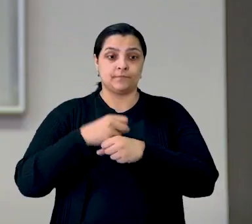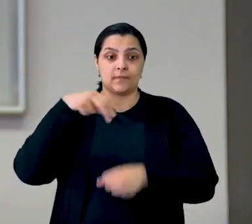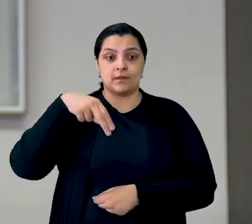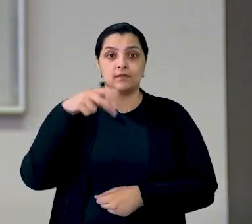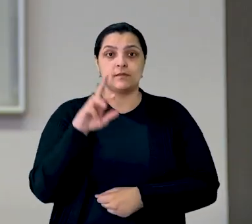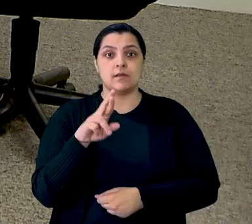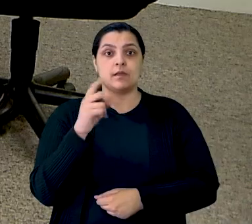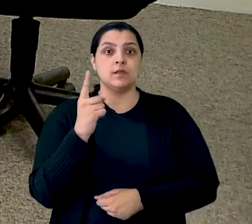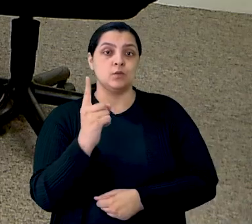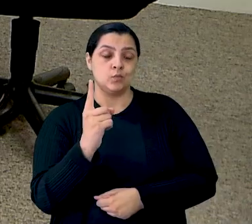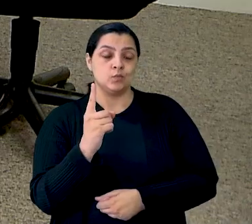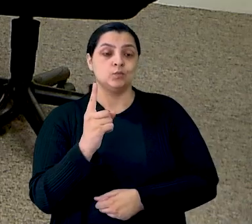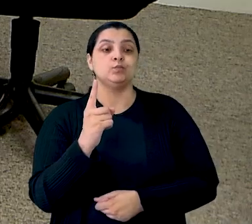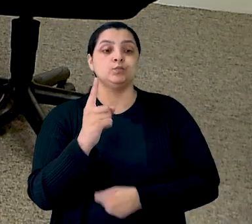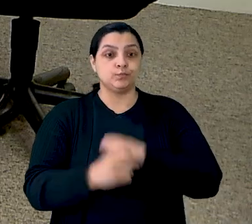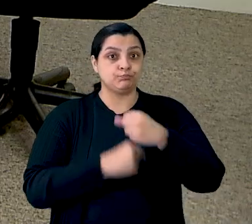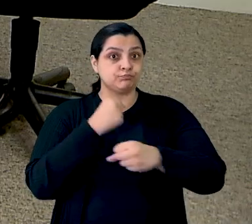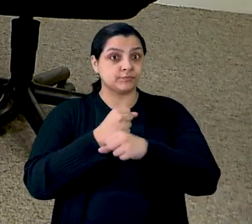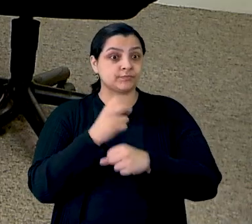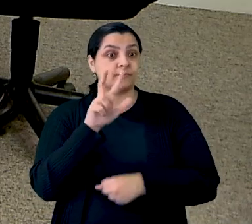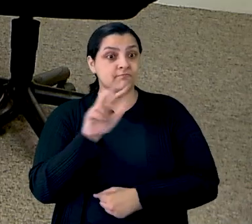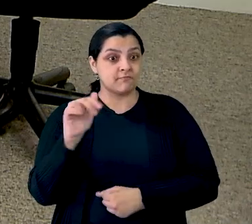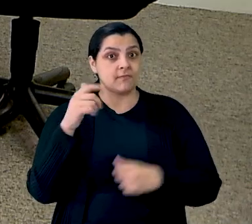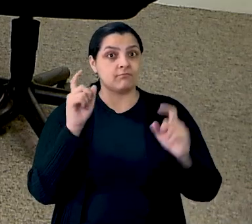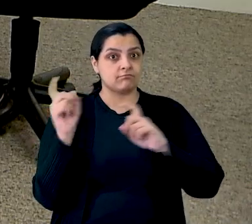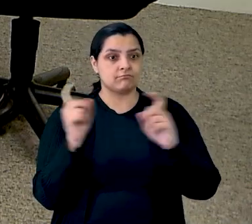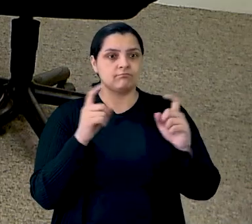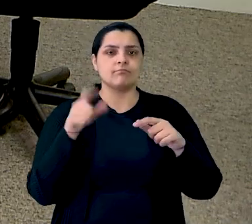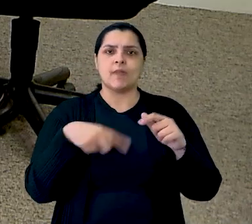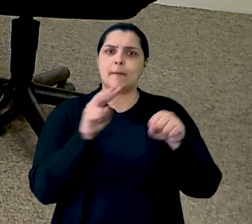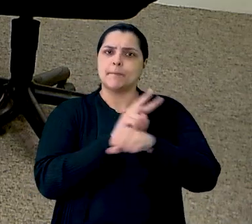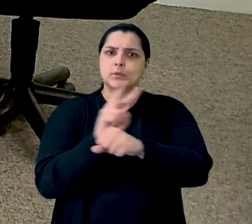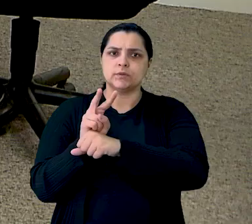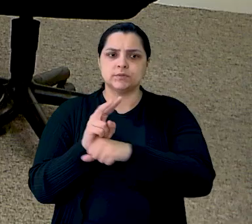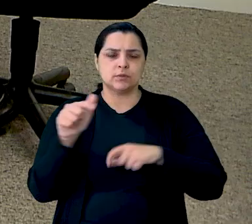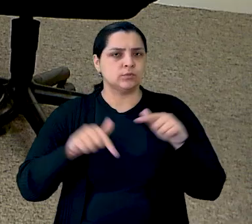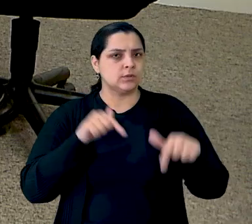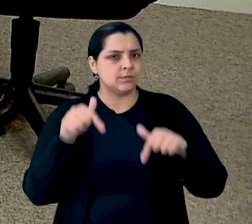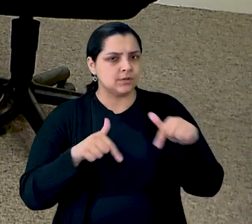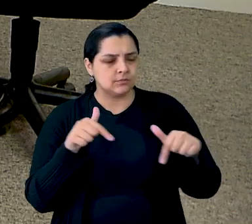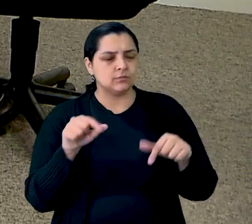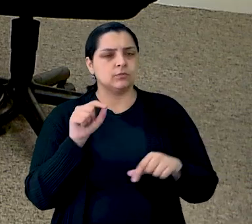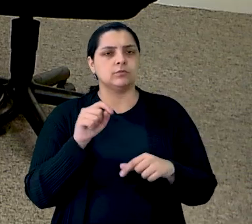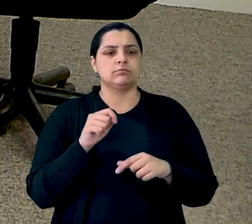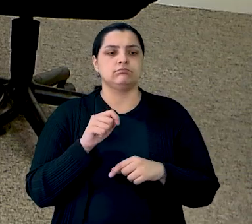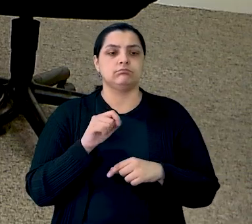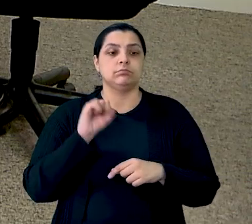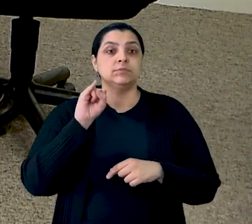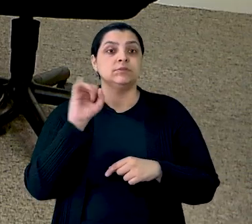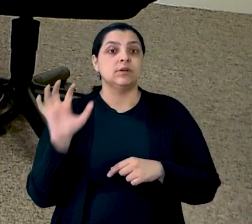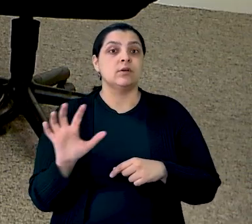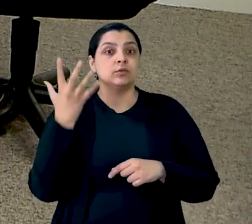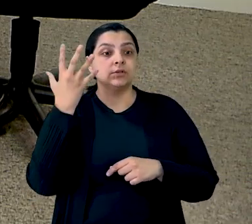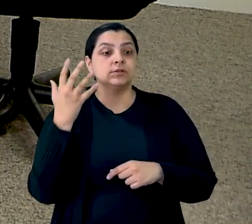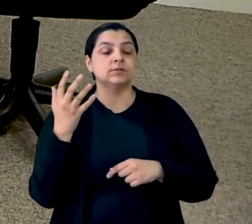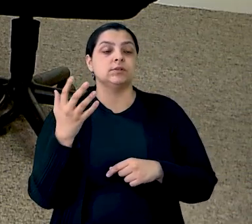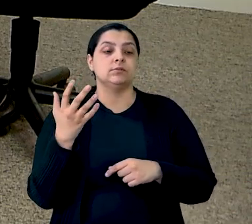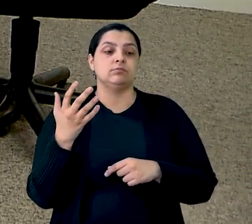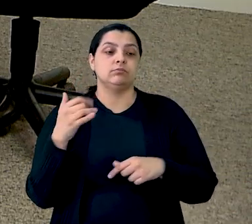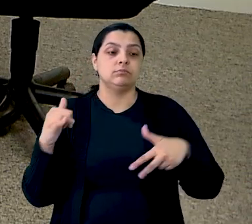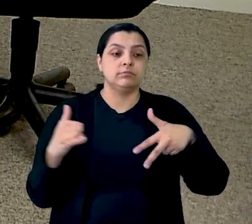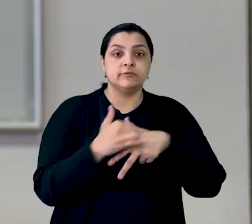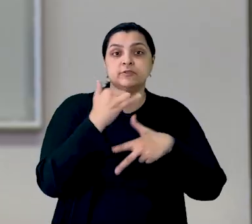a NR1, ela vem conferir maior proteção ao trabalhador que eventualmente foi vitimizado por uma